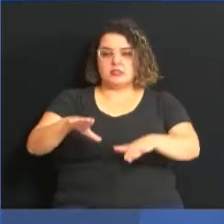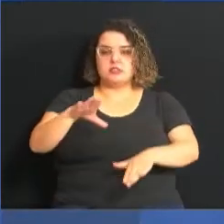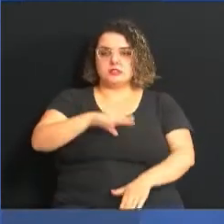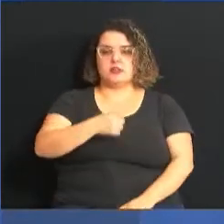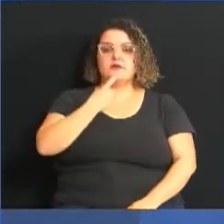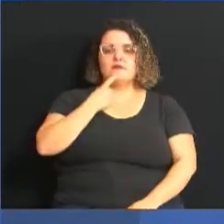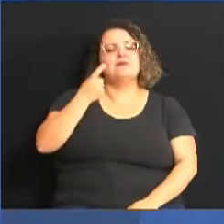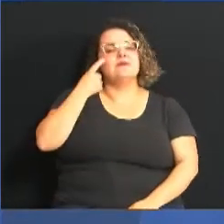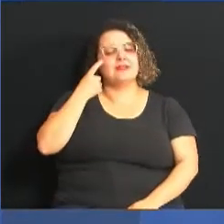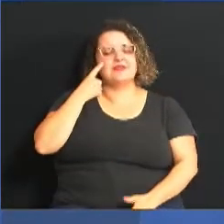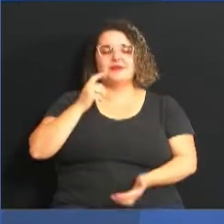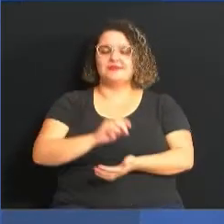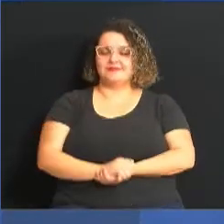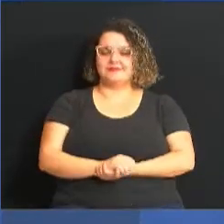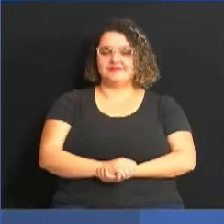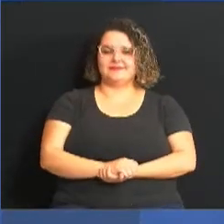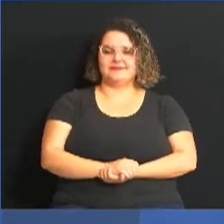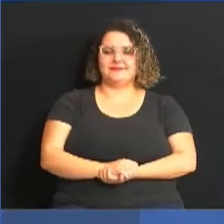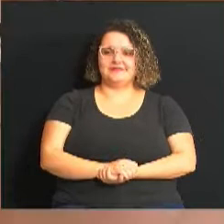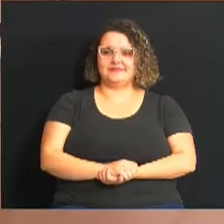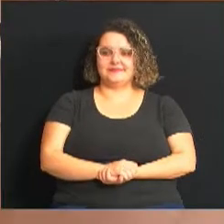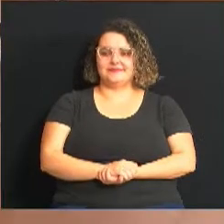Confira.